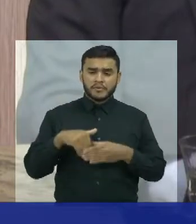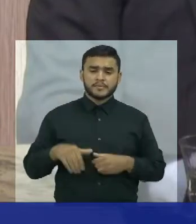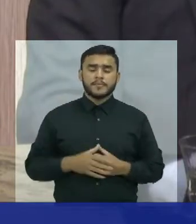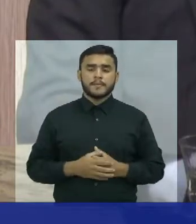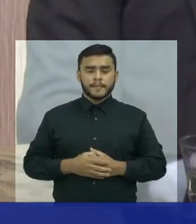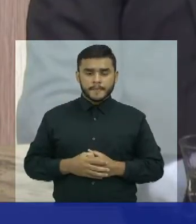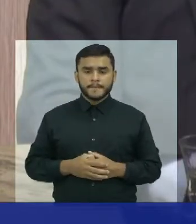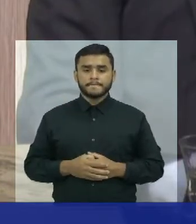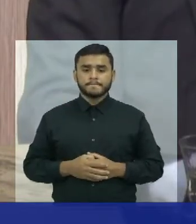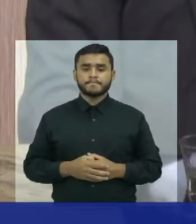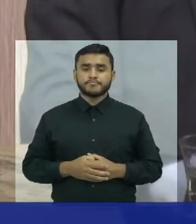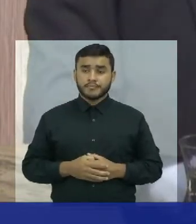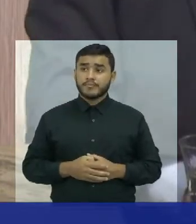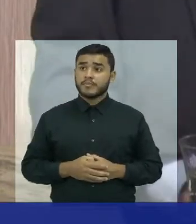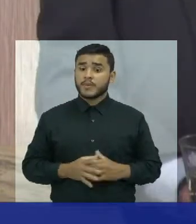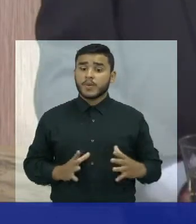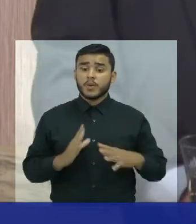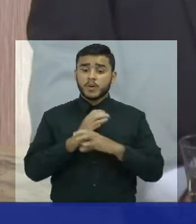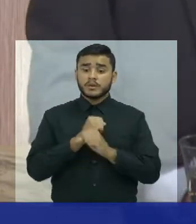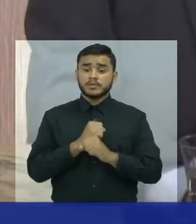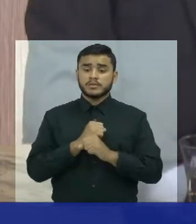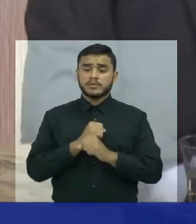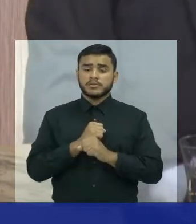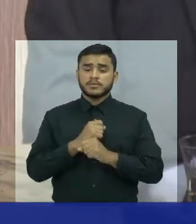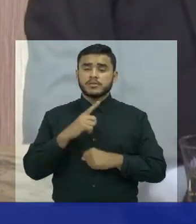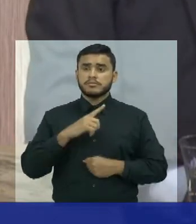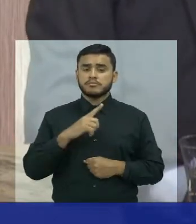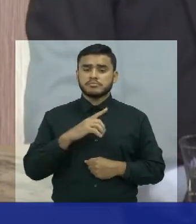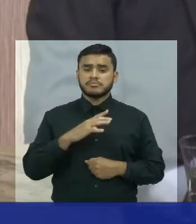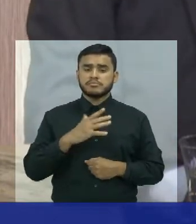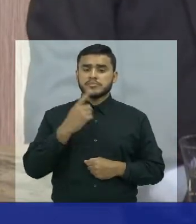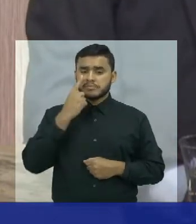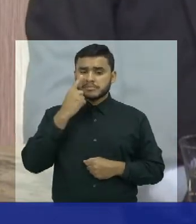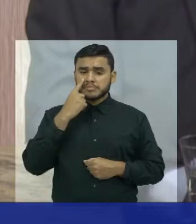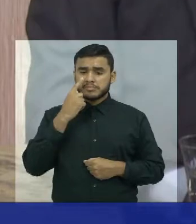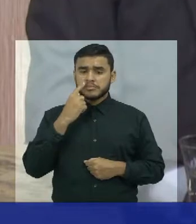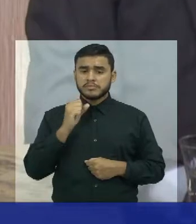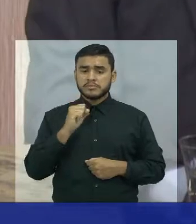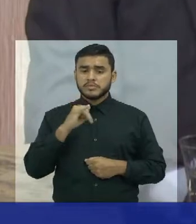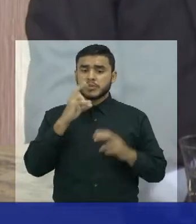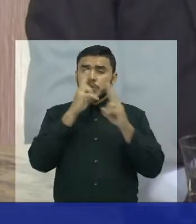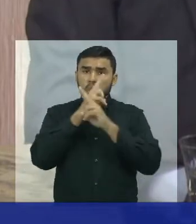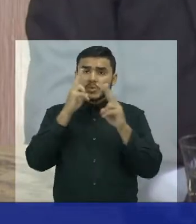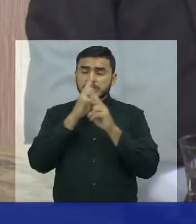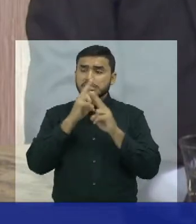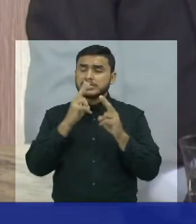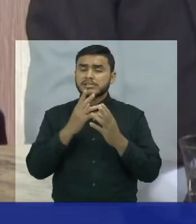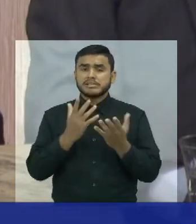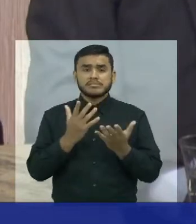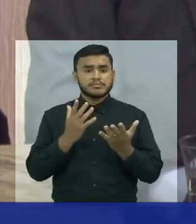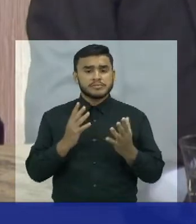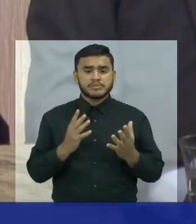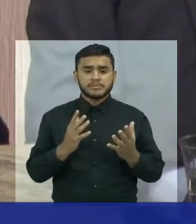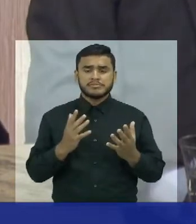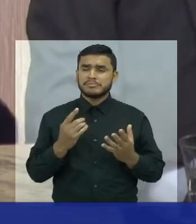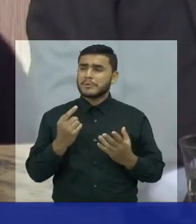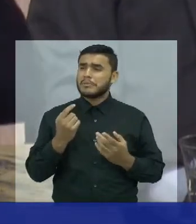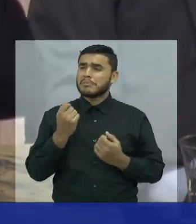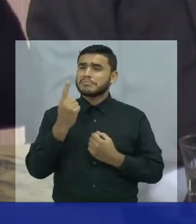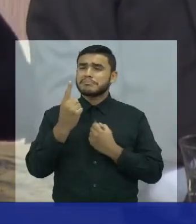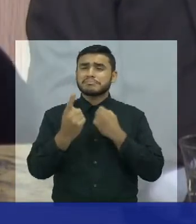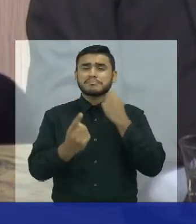chega a 0,5% desse total, matérias que tramitaram nessa casa em regime de urgência. Todas tiveram